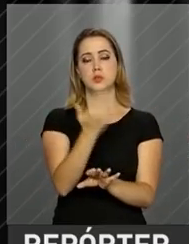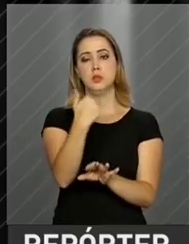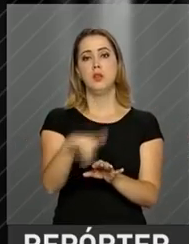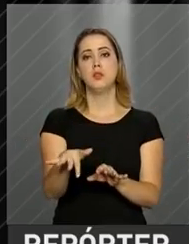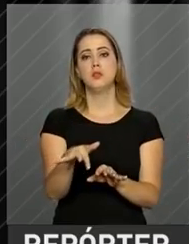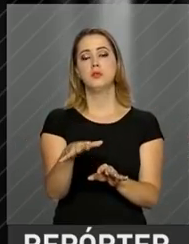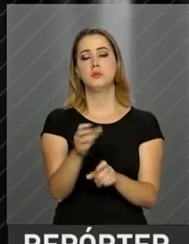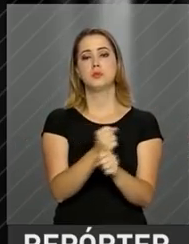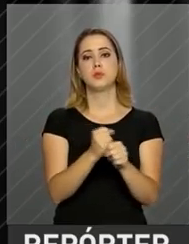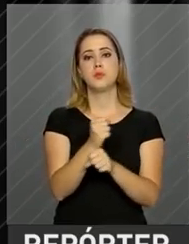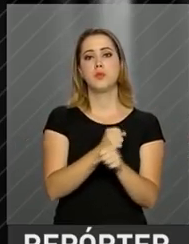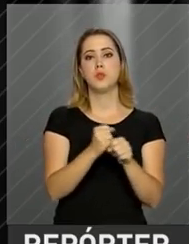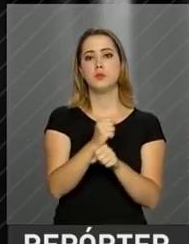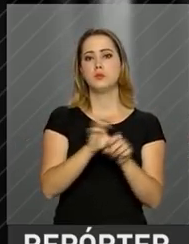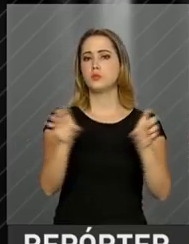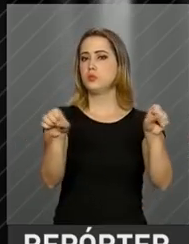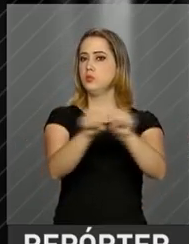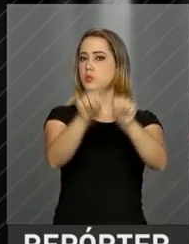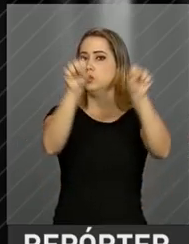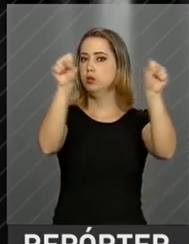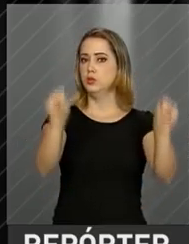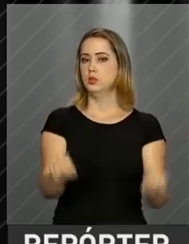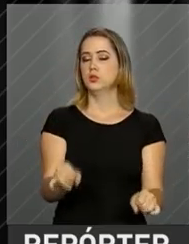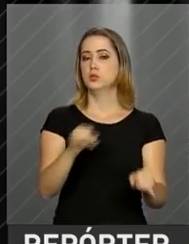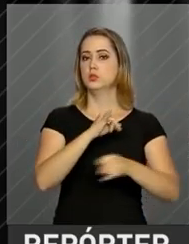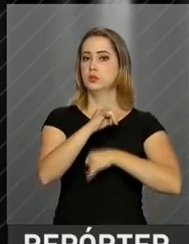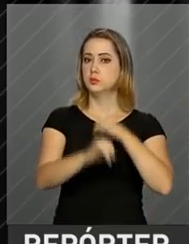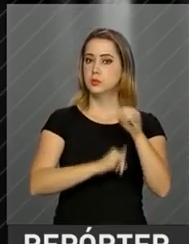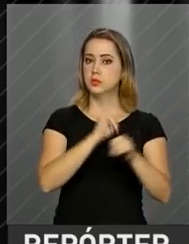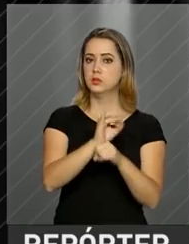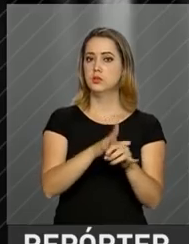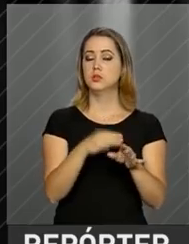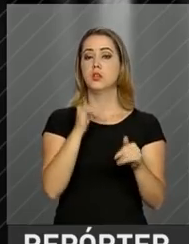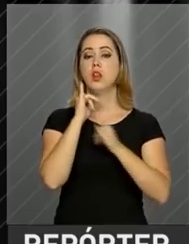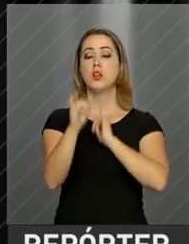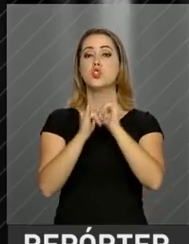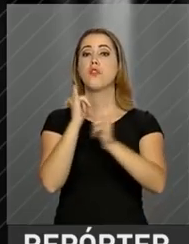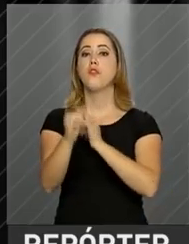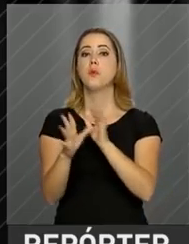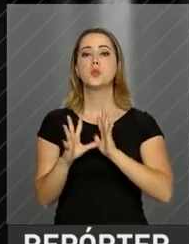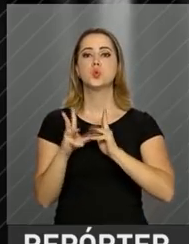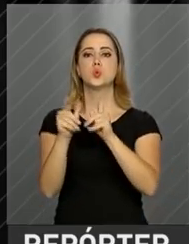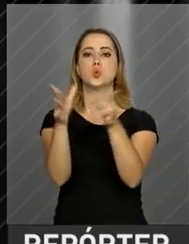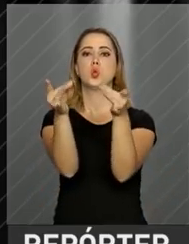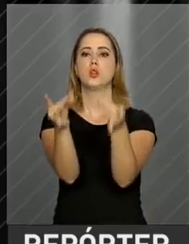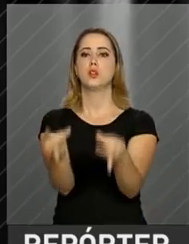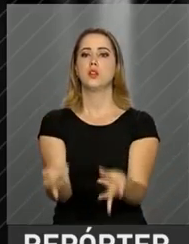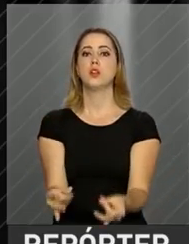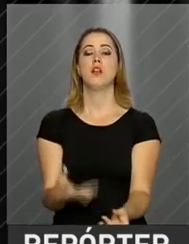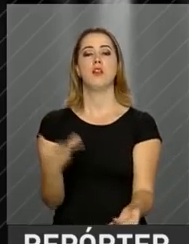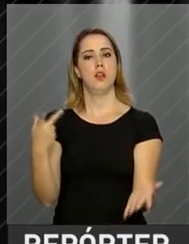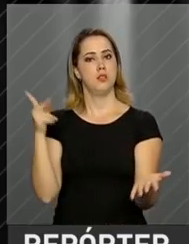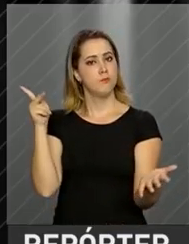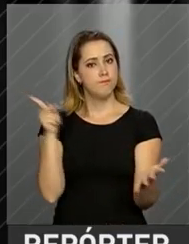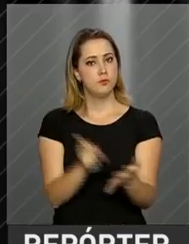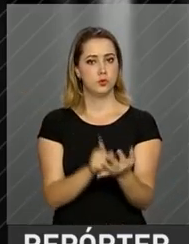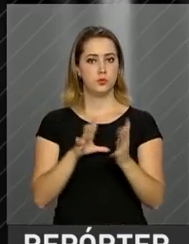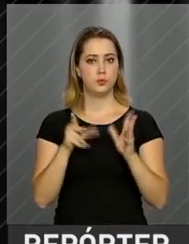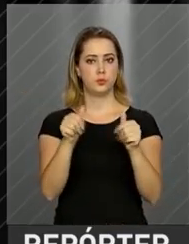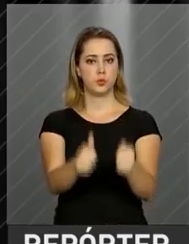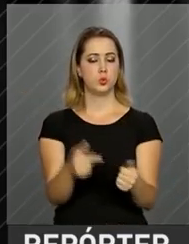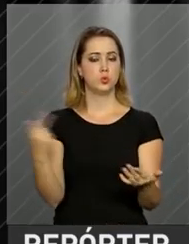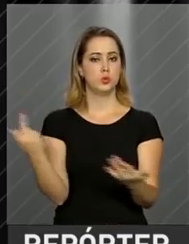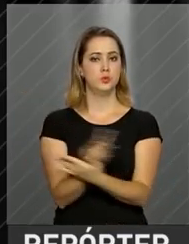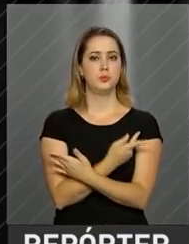instalação do sisdepen um sistema na internet que vai fornecer informações completas e detalhadas em tempo real de todo o sistema